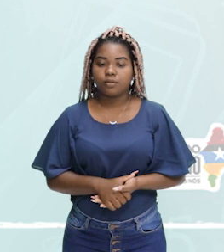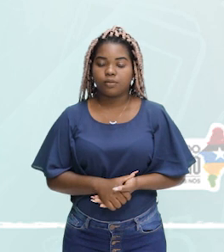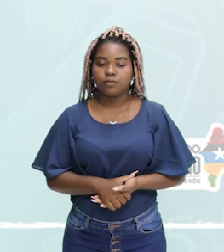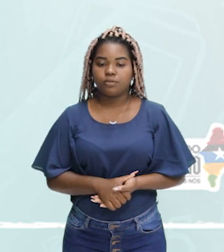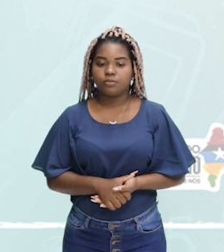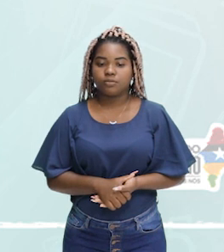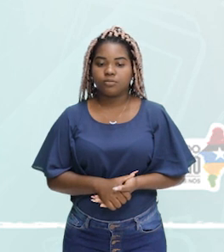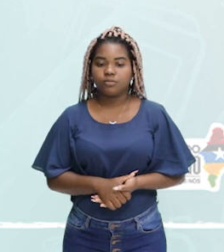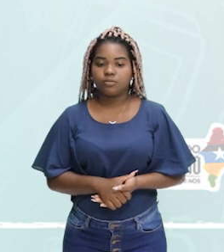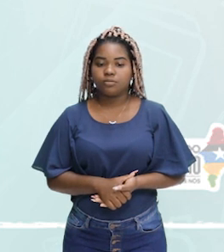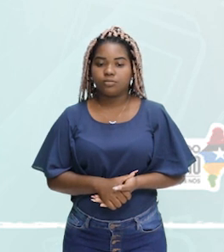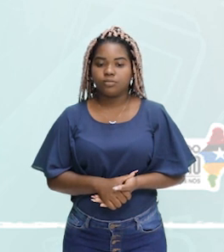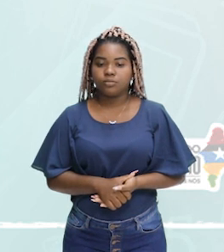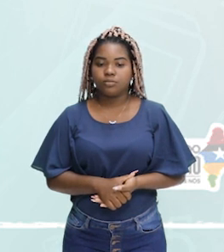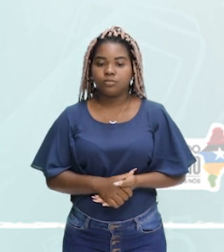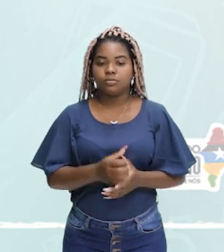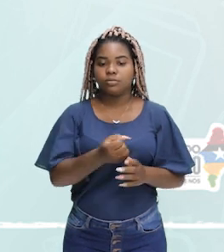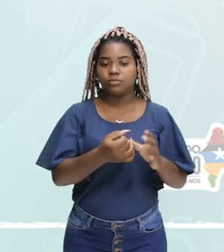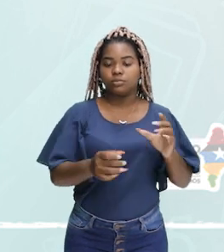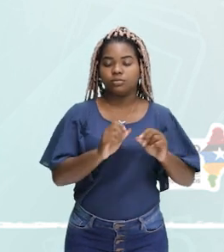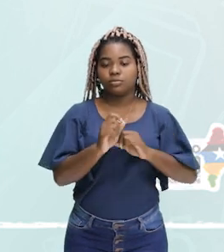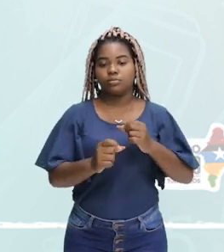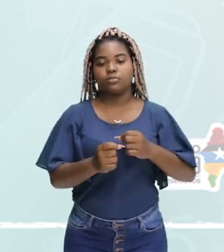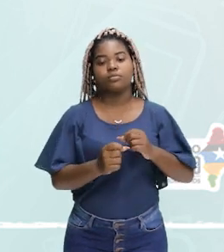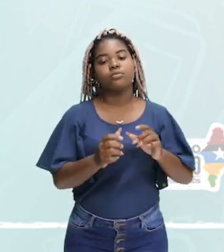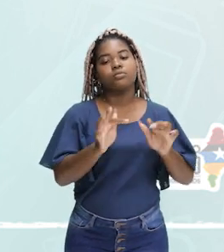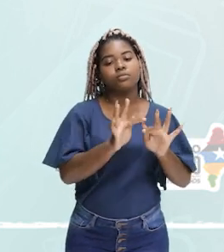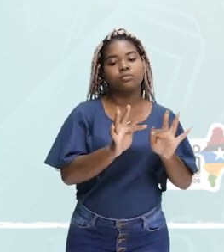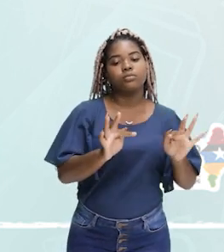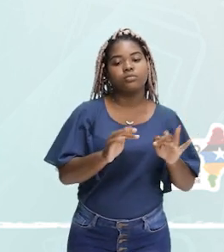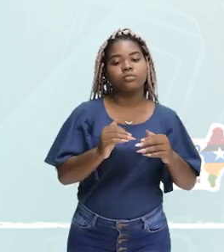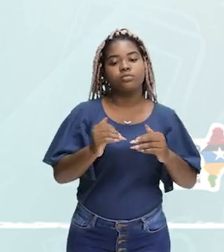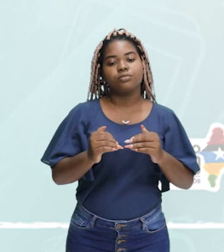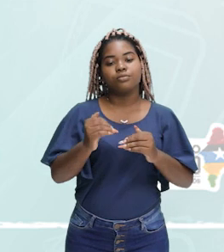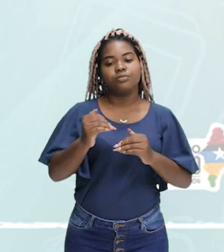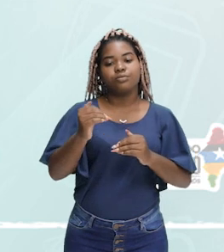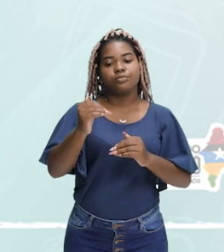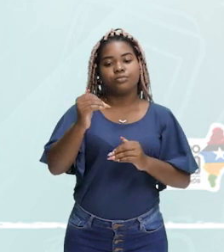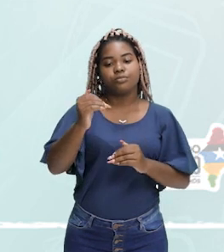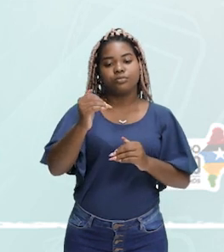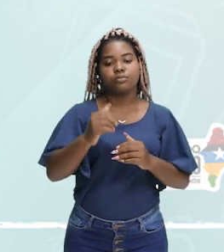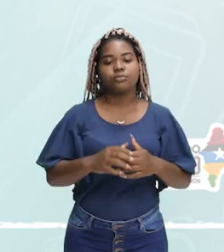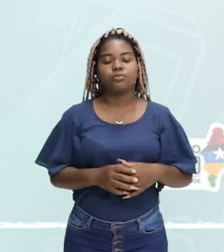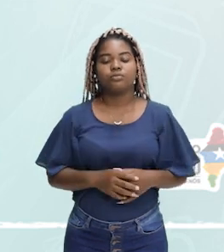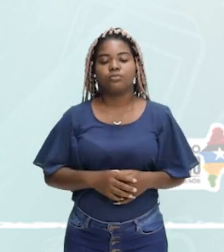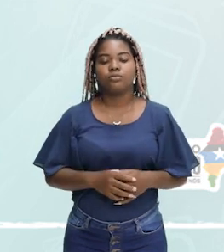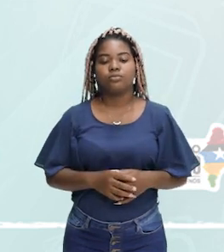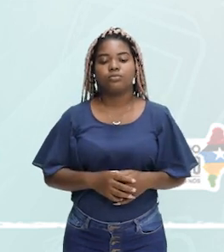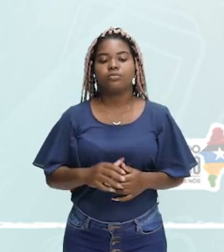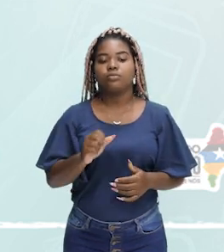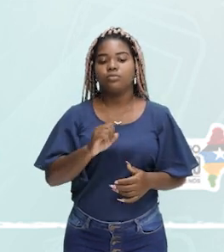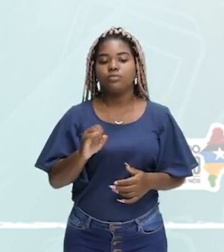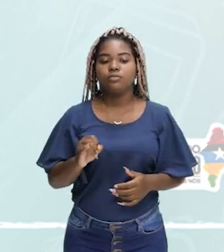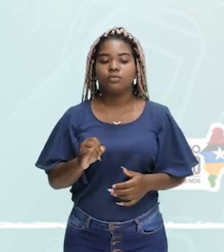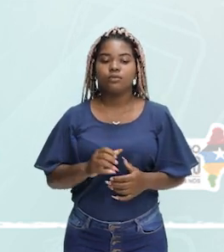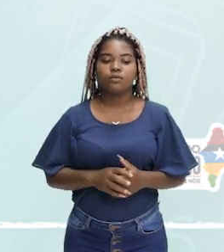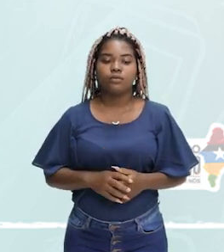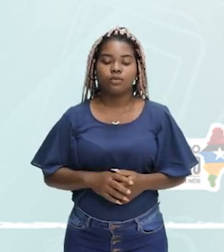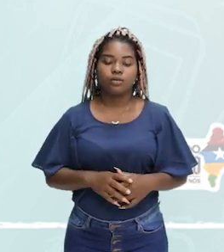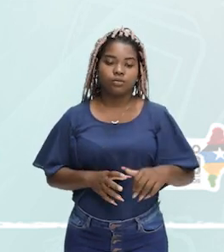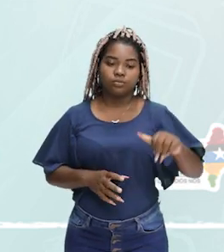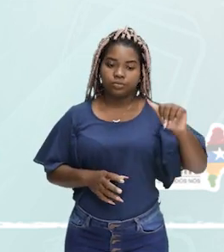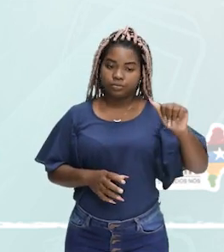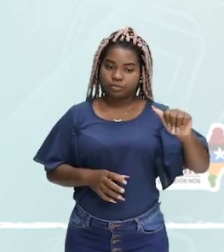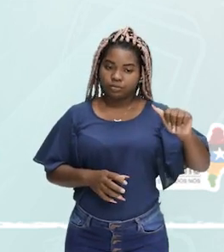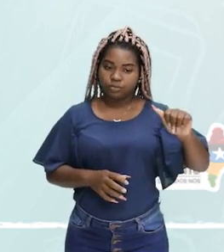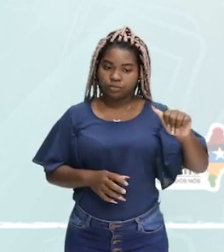f de x2. E isso característica de função crescente. Por outro lado, se o A for um